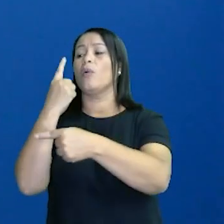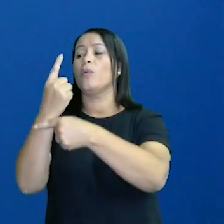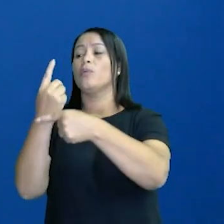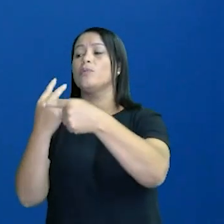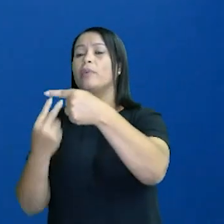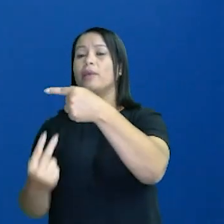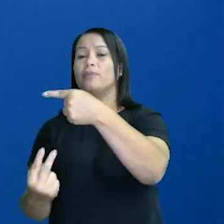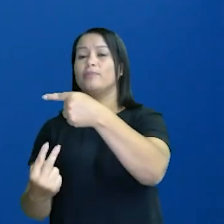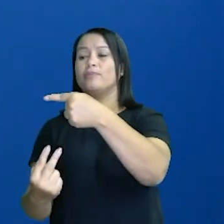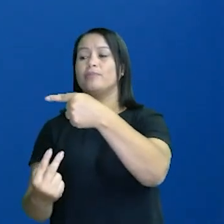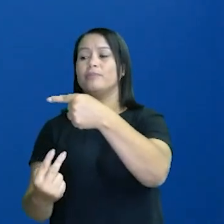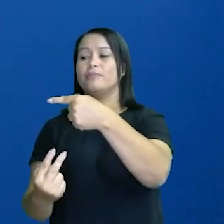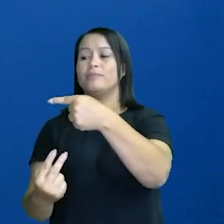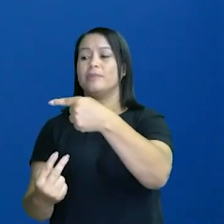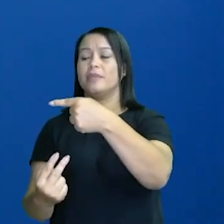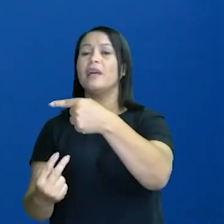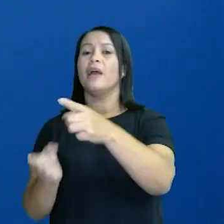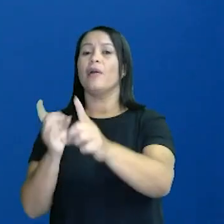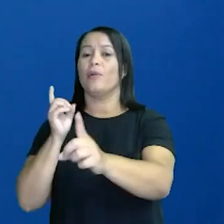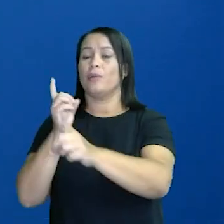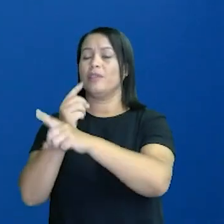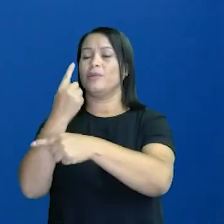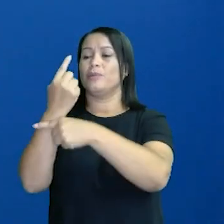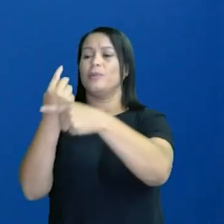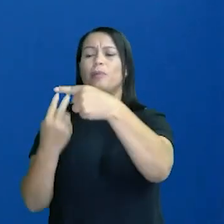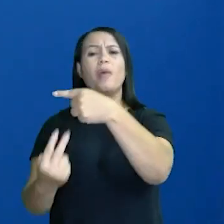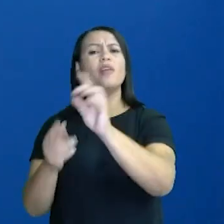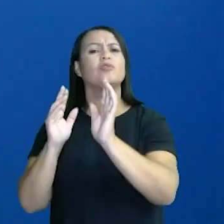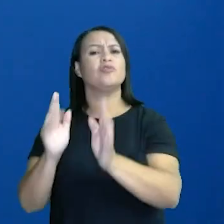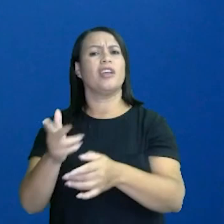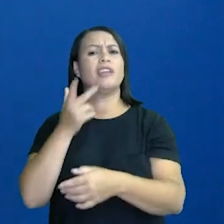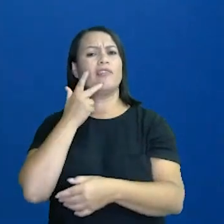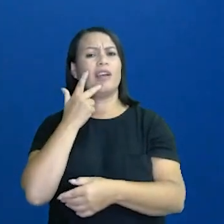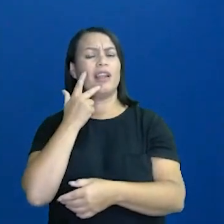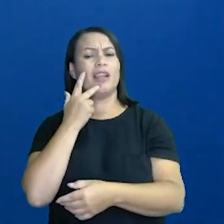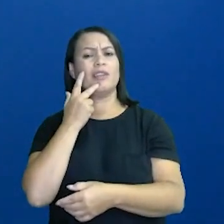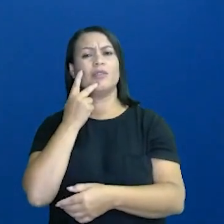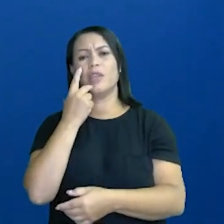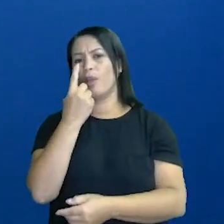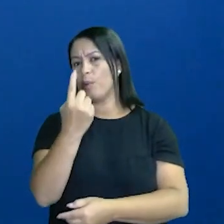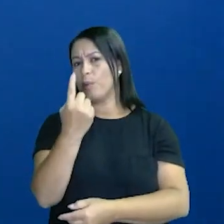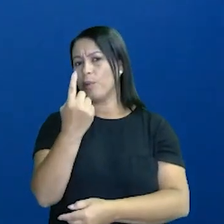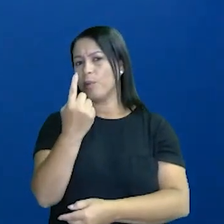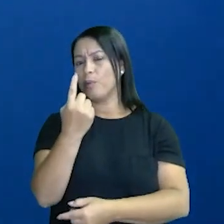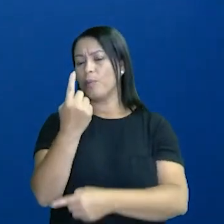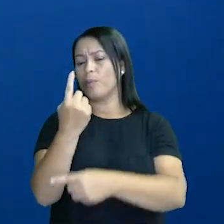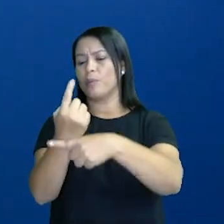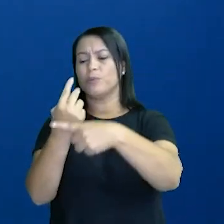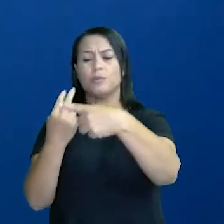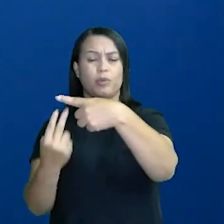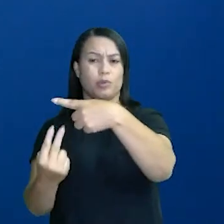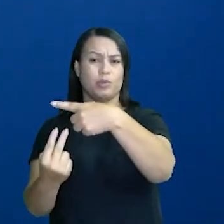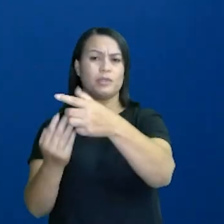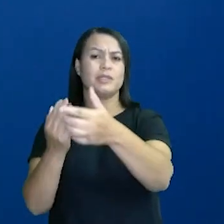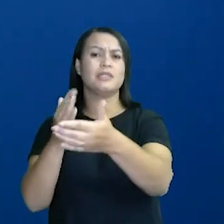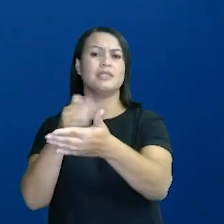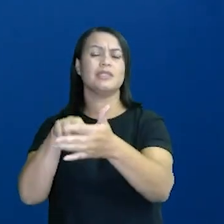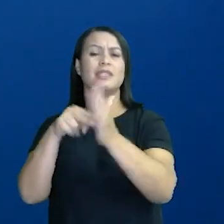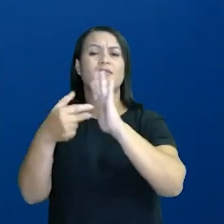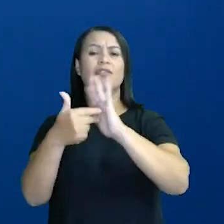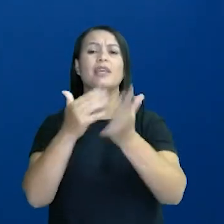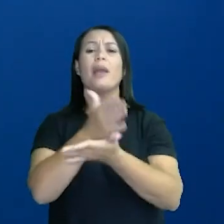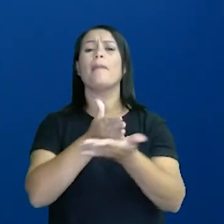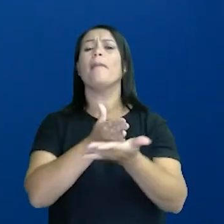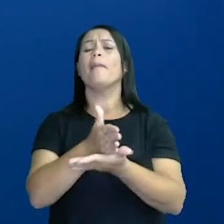encontrei 1 meio, tá certo? Que o meio já diz, né? 1 meio, ou seja, 1 sobre 2 quer dizer o quê? Meio.